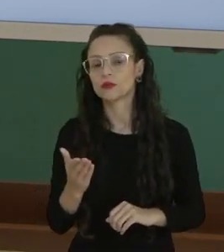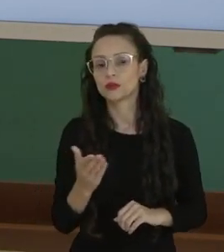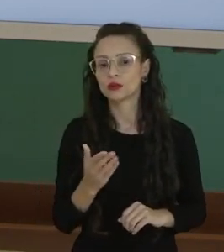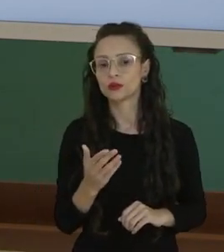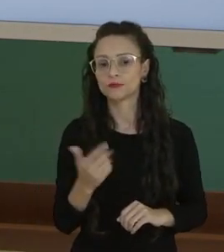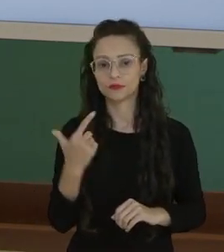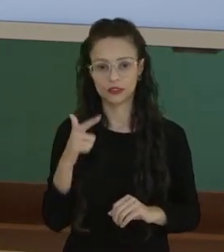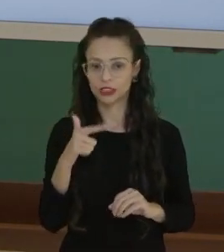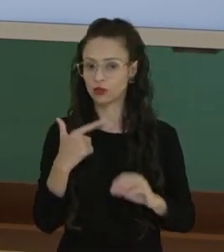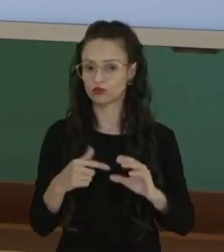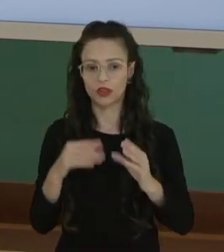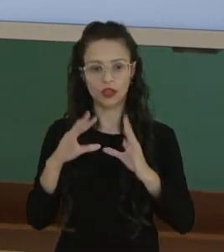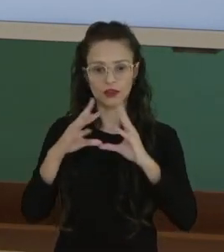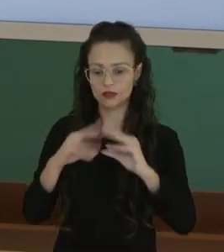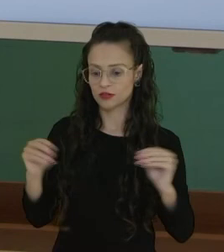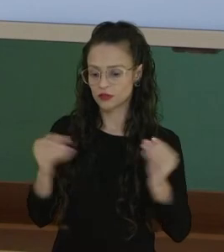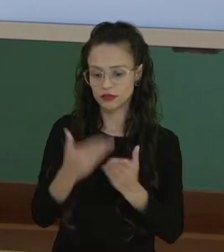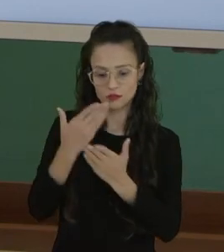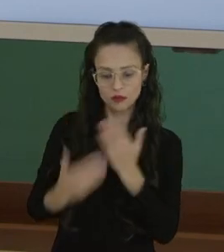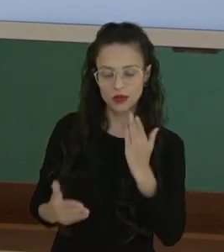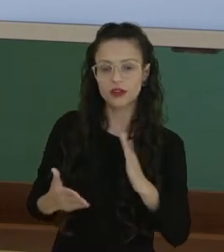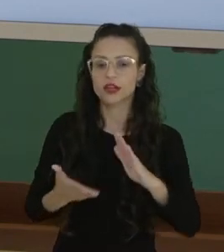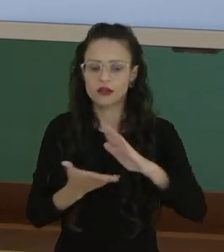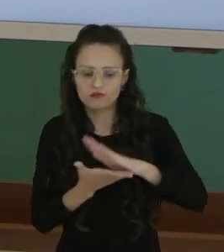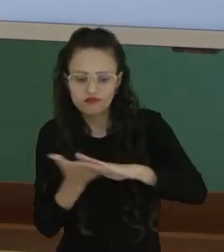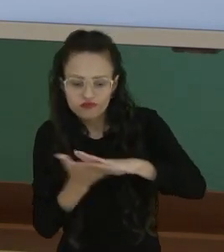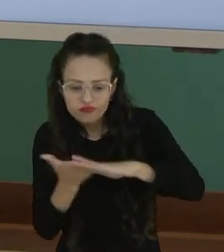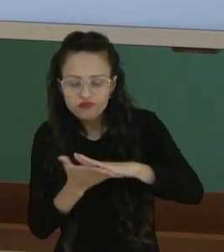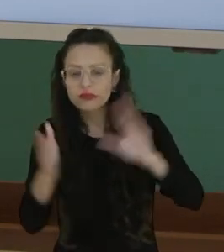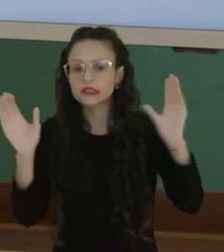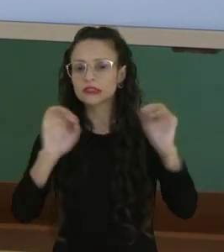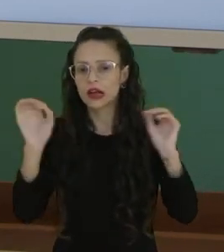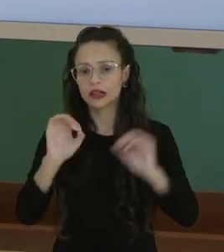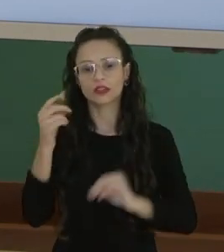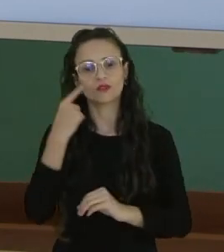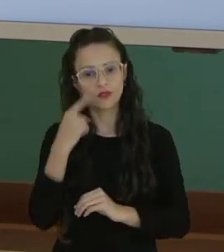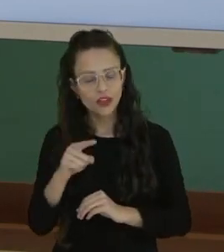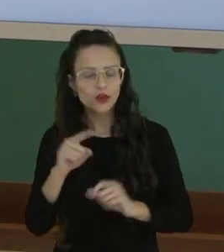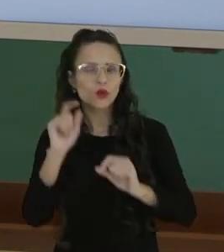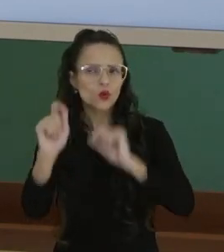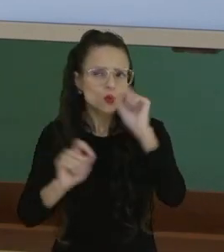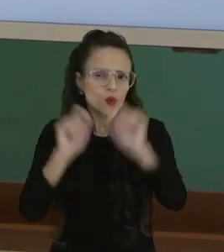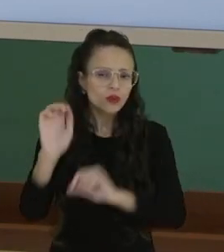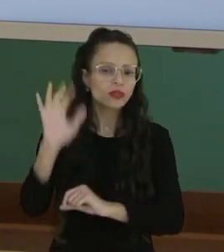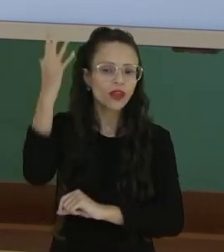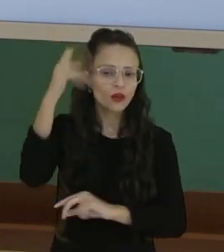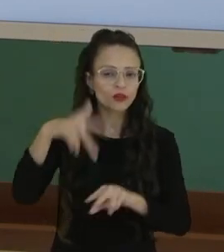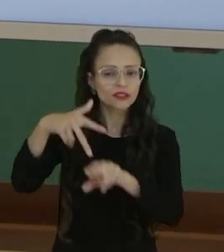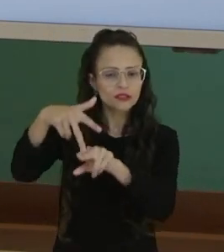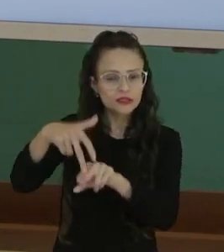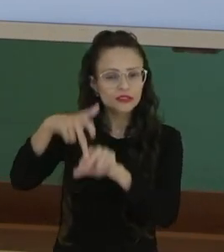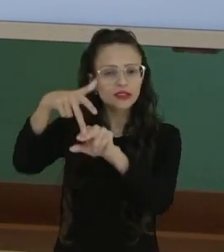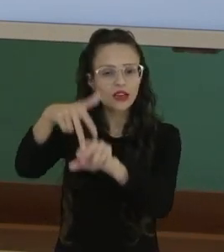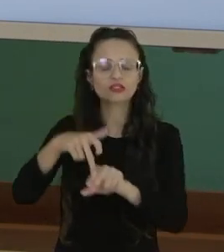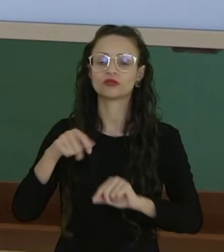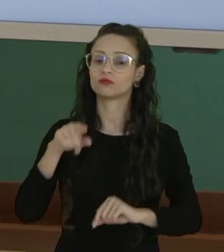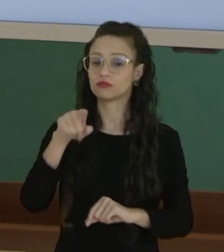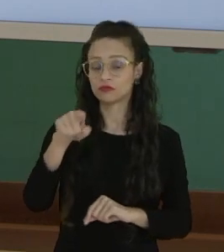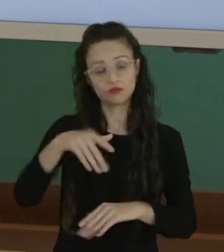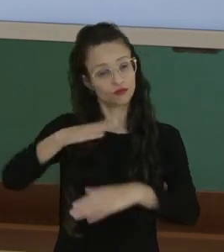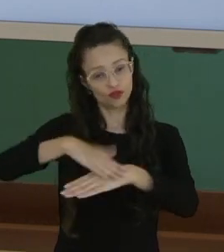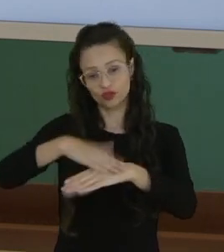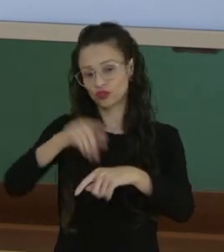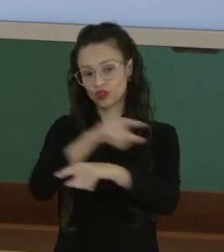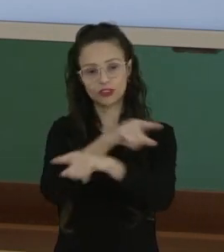tem dissipação de energia, ou seja, não tem atrito. Se você colocar atrito, vai perceber o que está acontecendo com o skate ali. Então, assim, é com